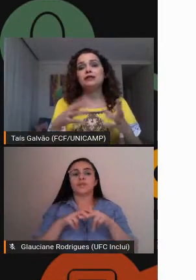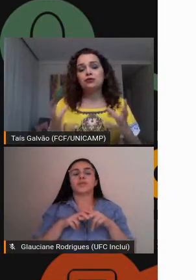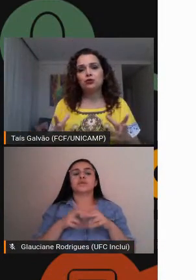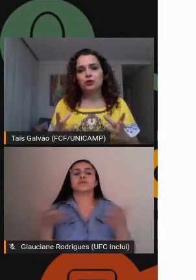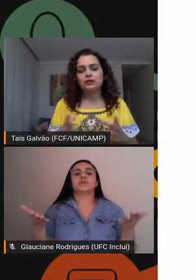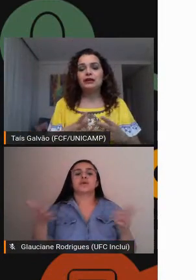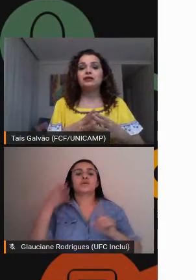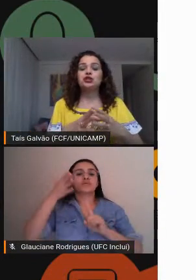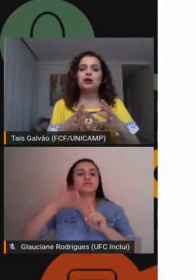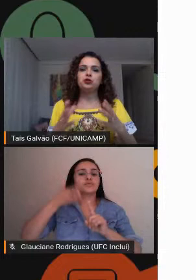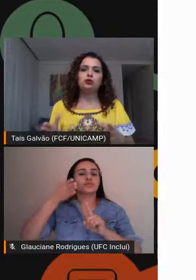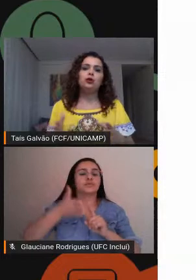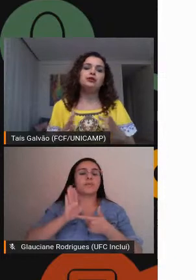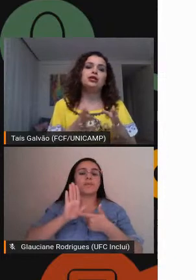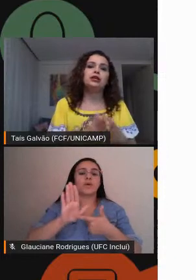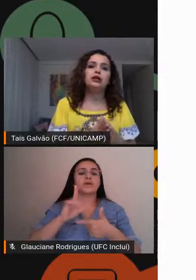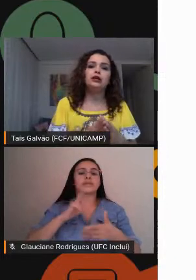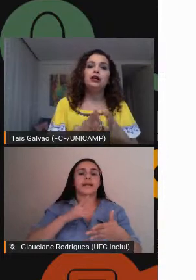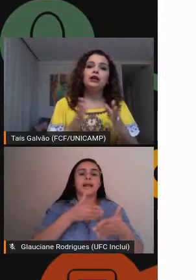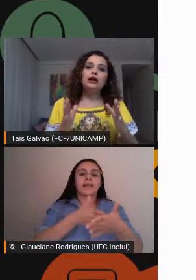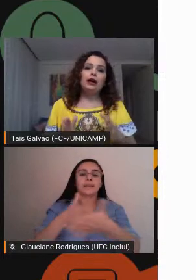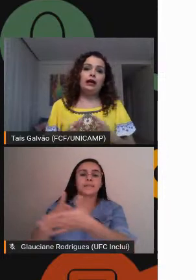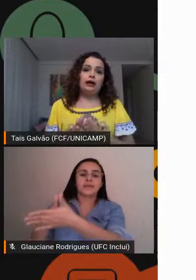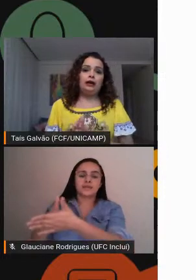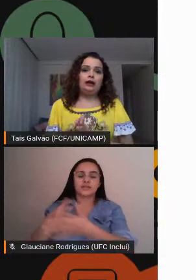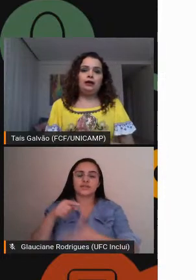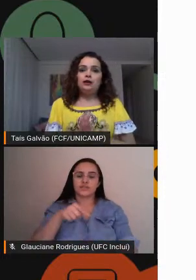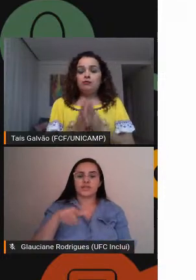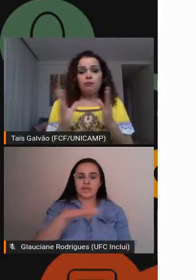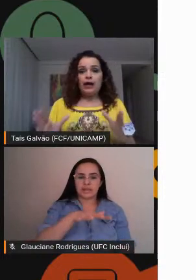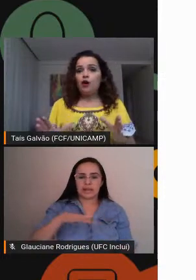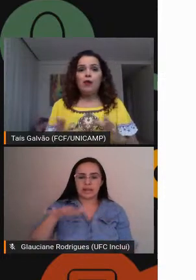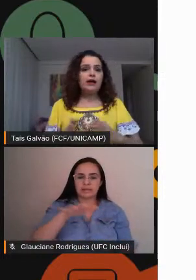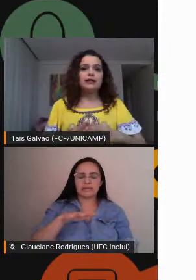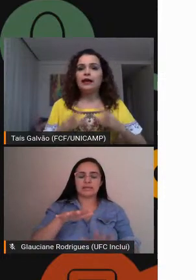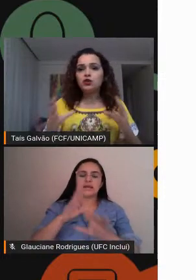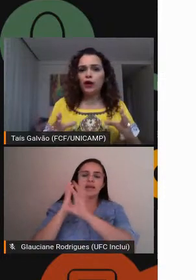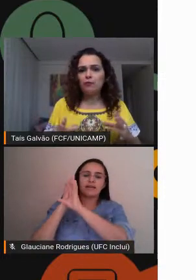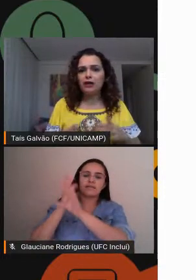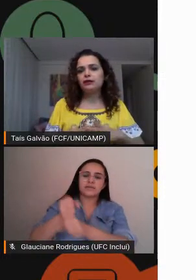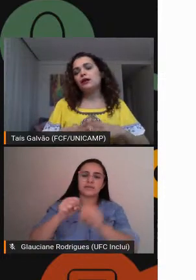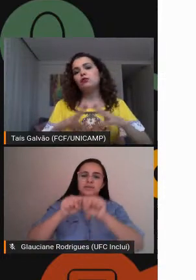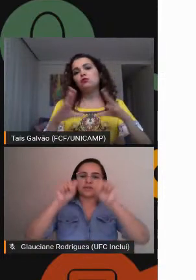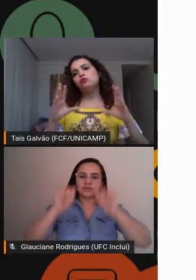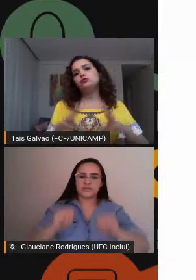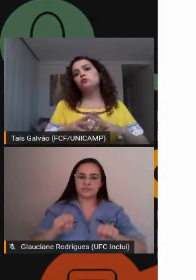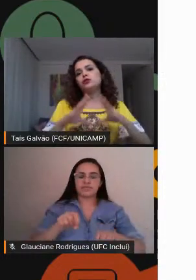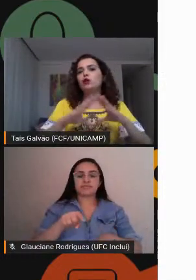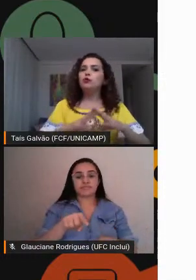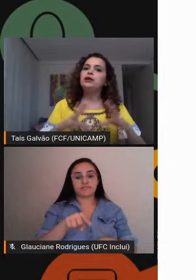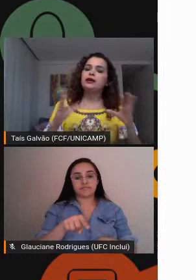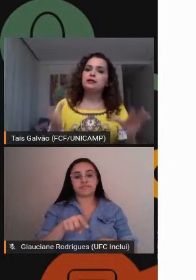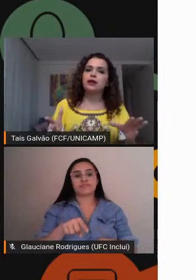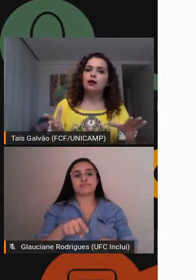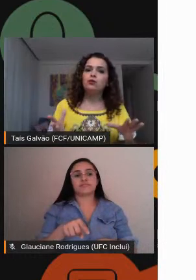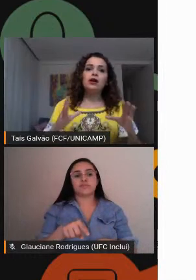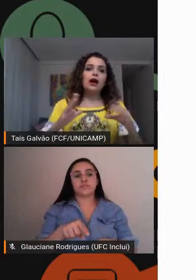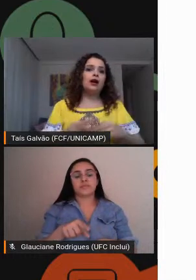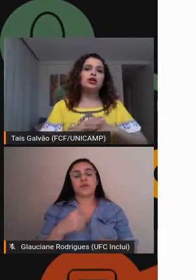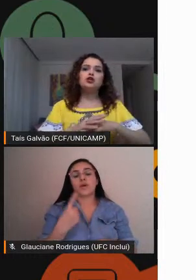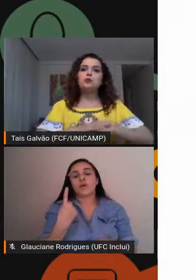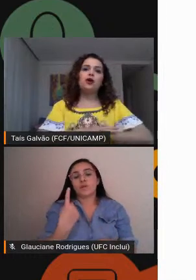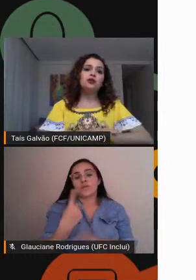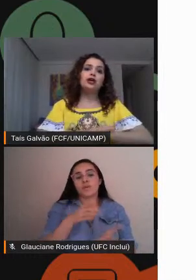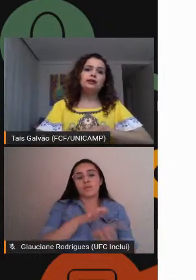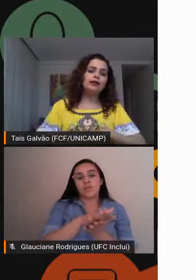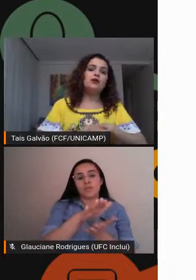essas limitações, essas questões de que é uma excelente ferramenta, né? Com uma só publicação,